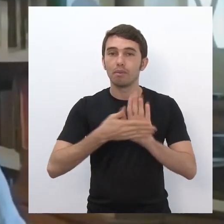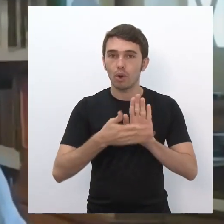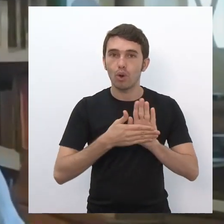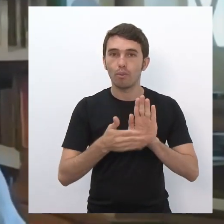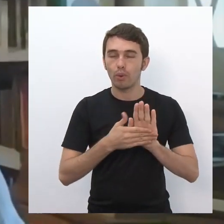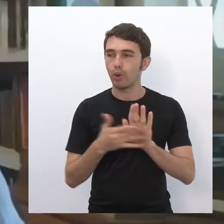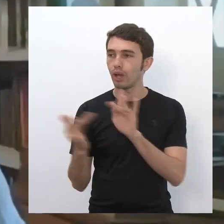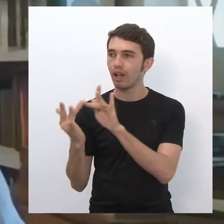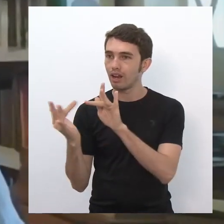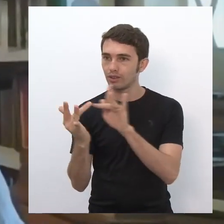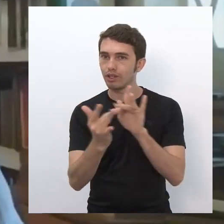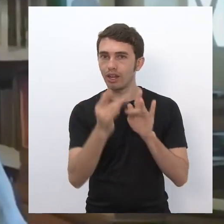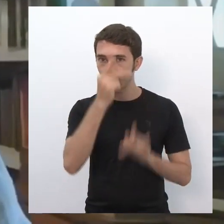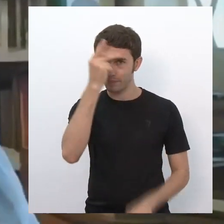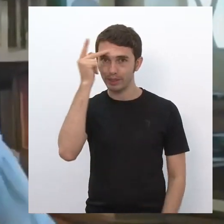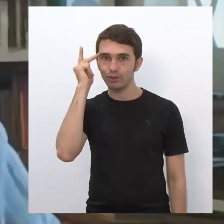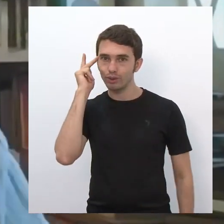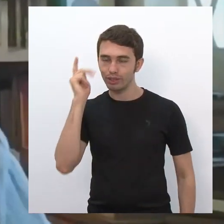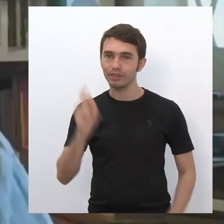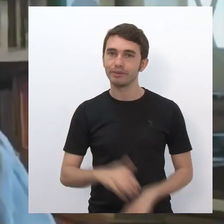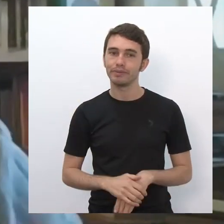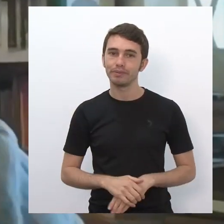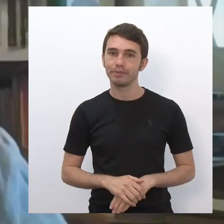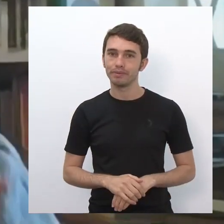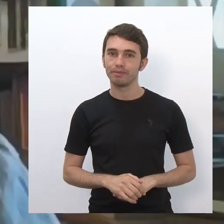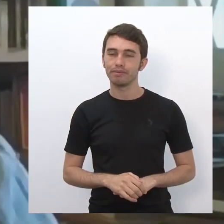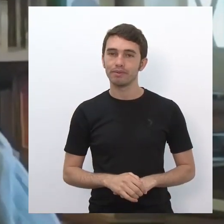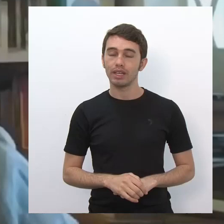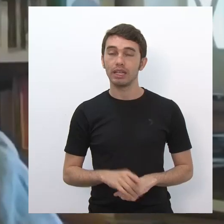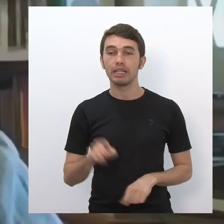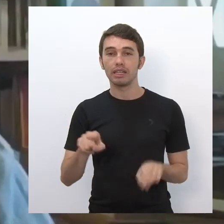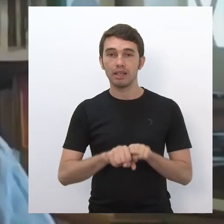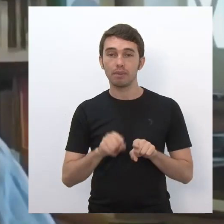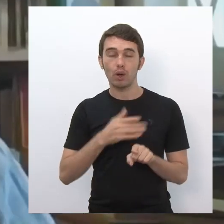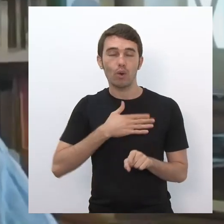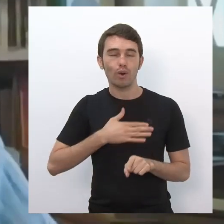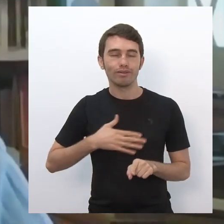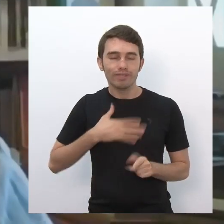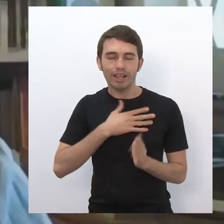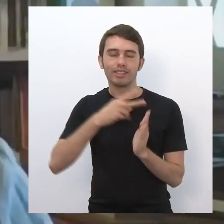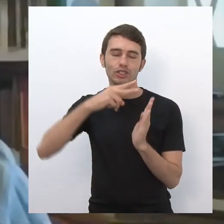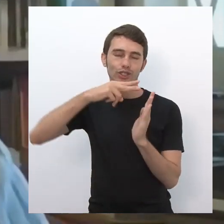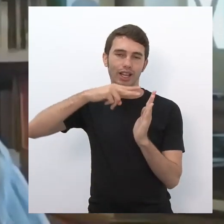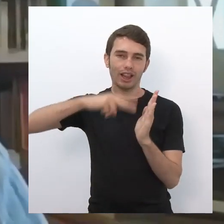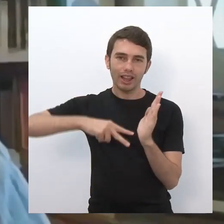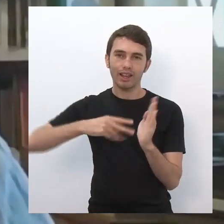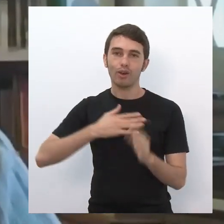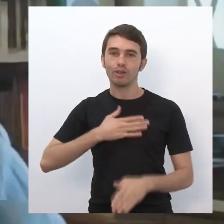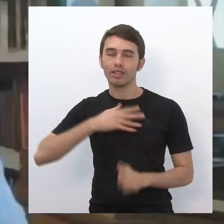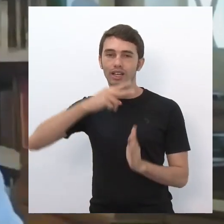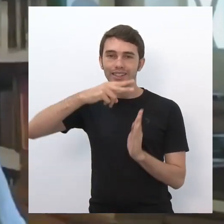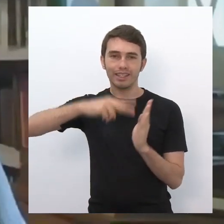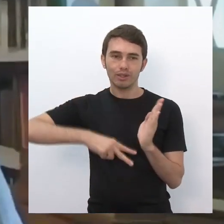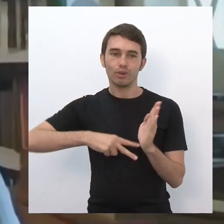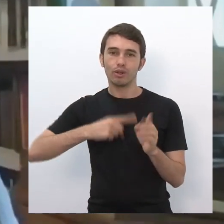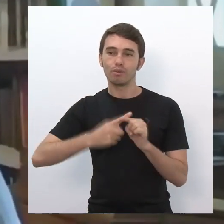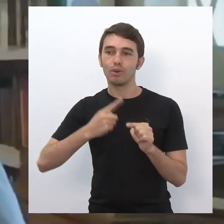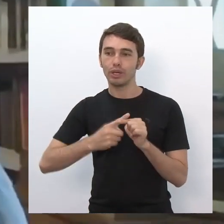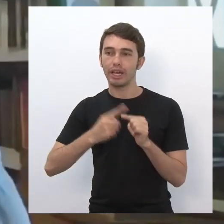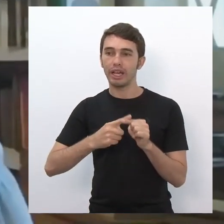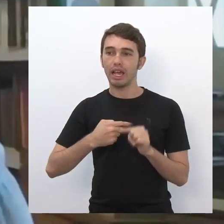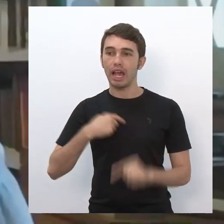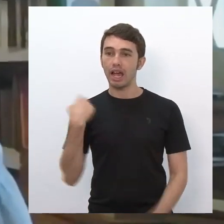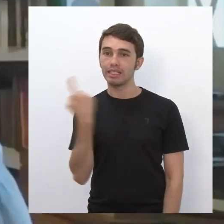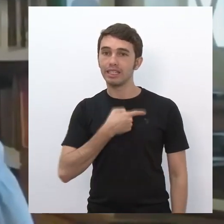com pessoas, né? E gostar de ler, gostar de leitura, porque a gente não